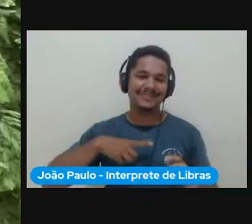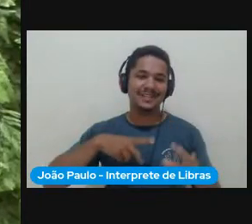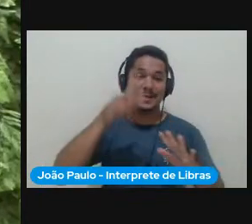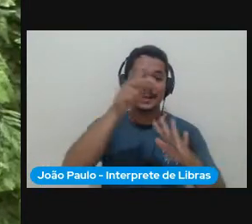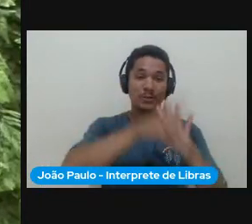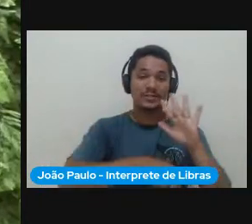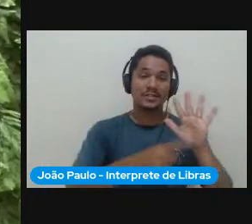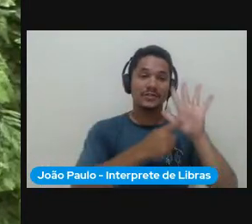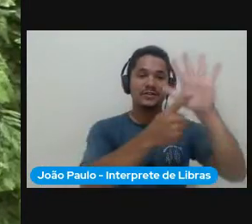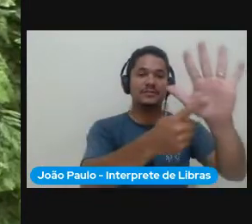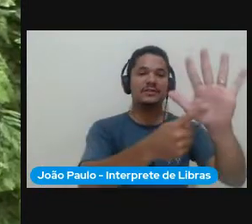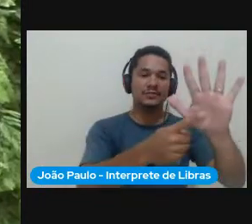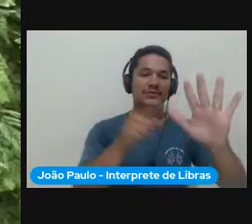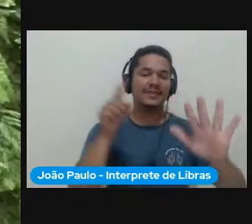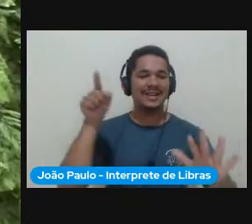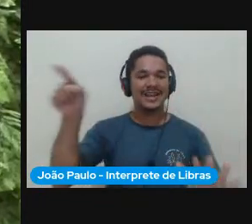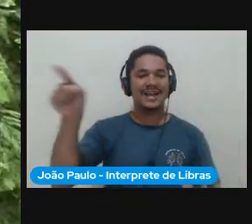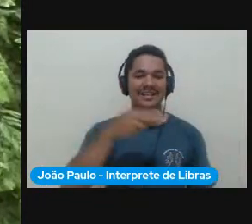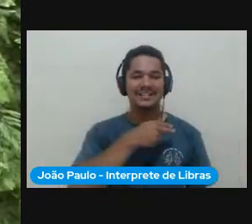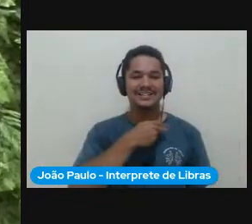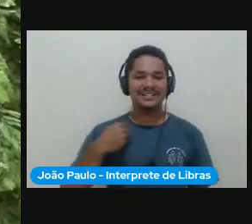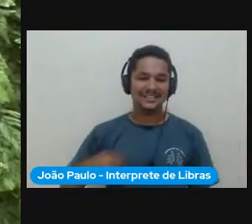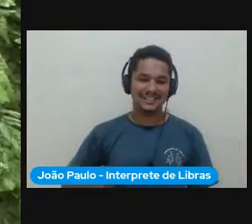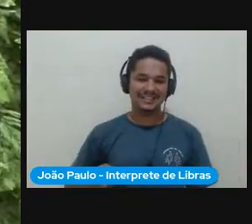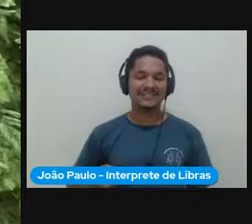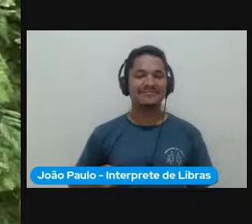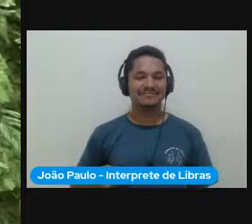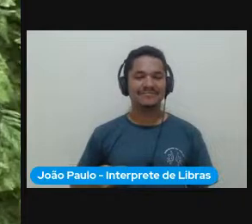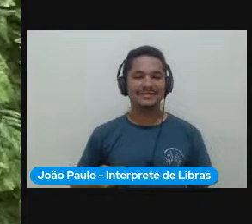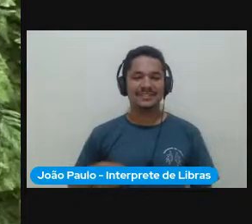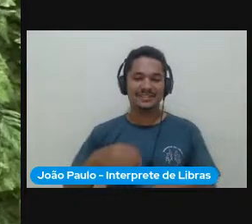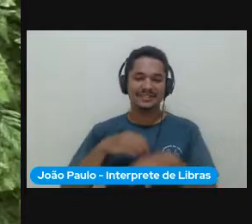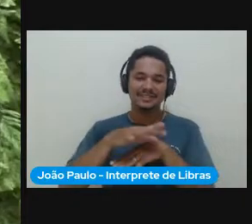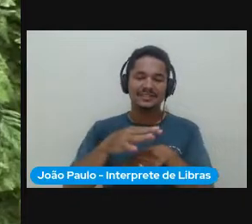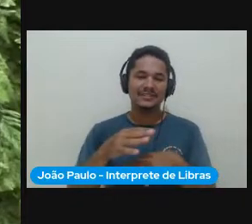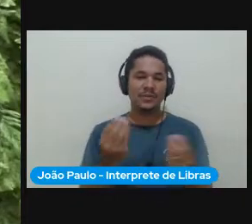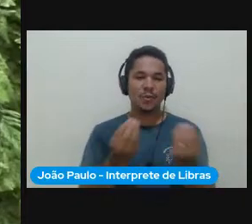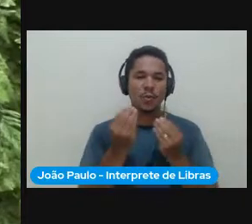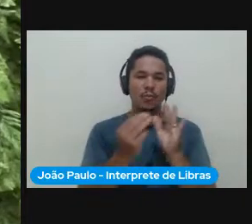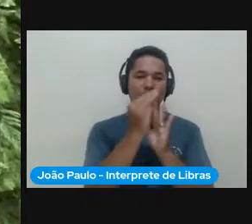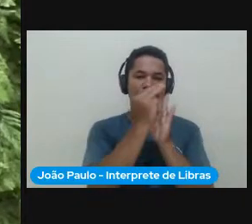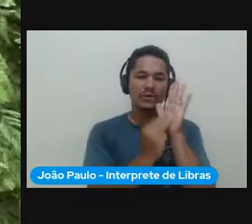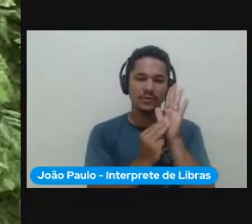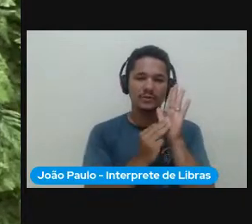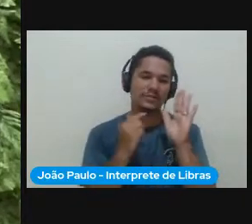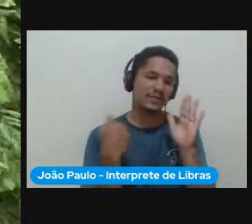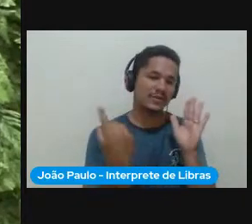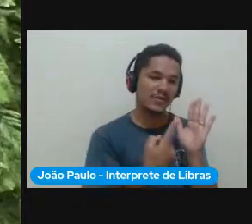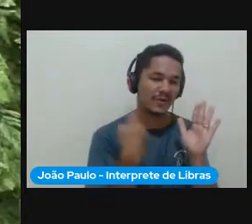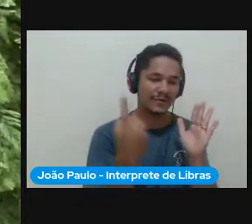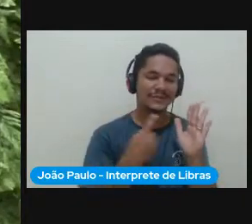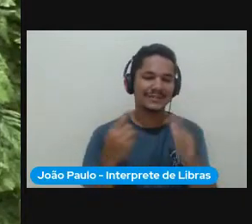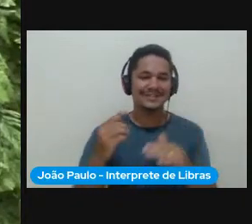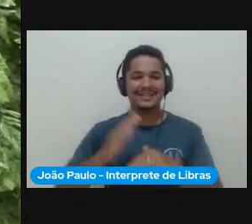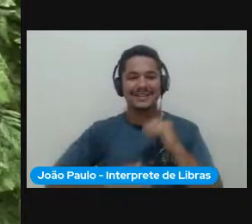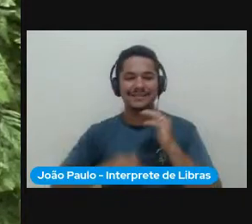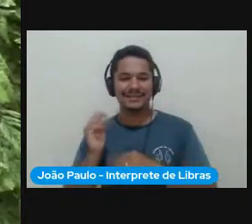China, para que a gente pudesse compartilhar a nossa metodologia de